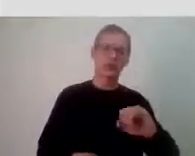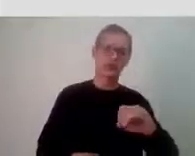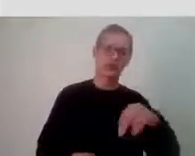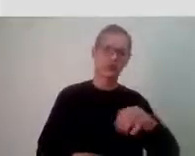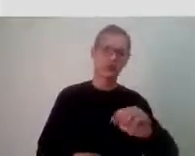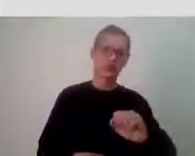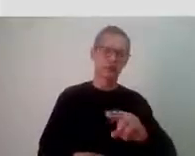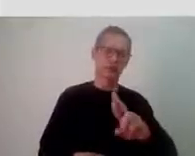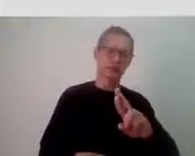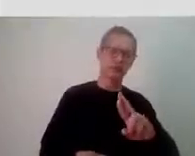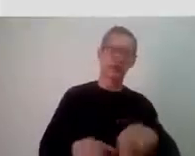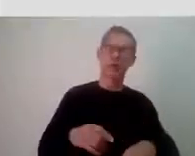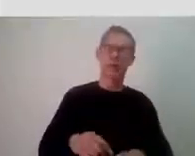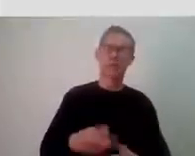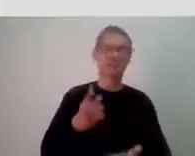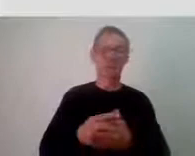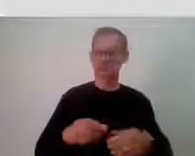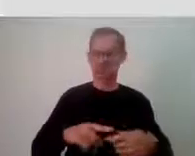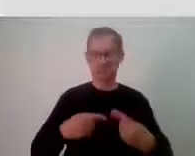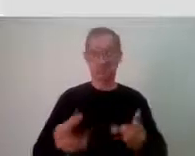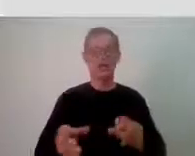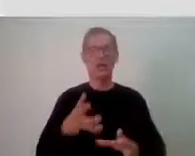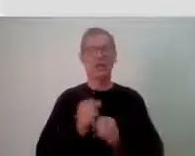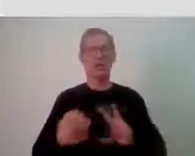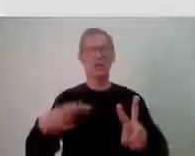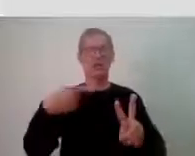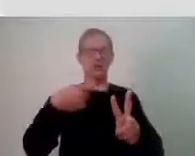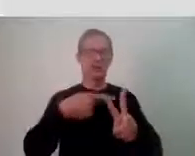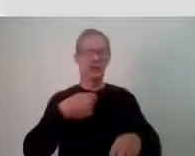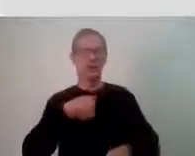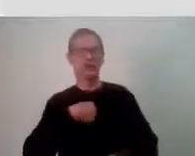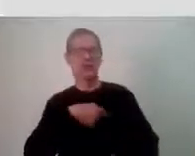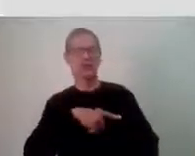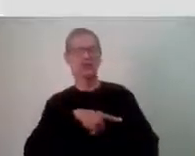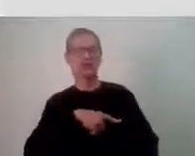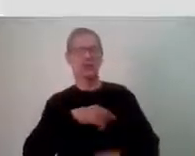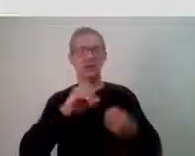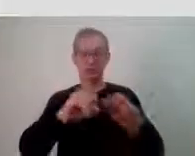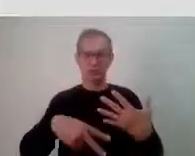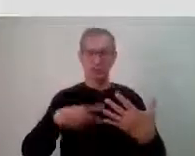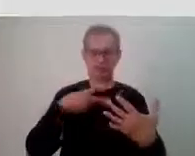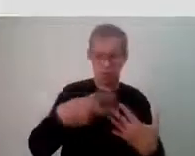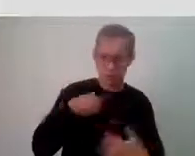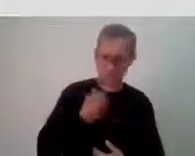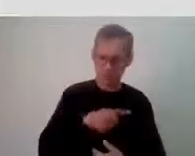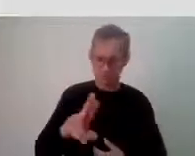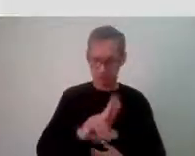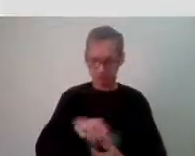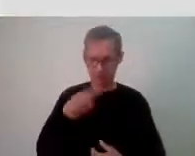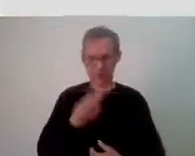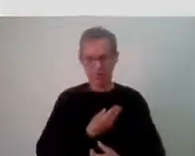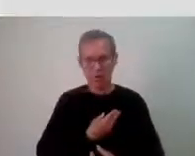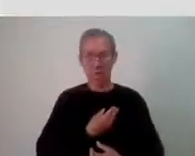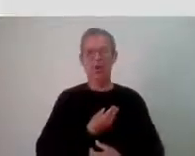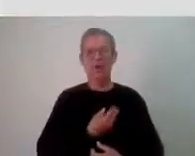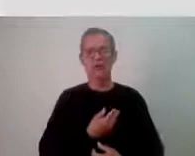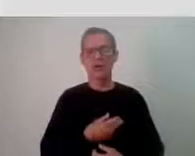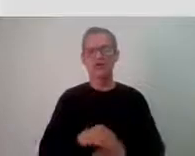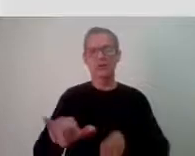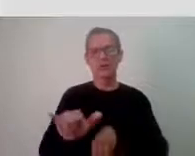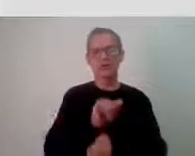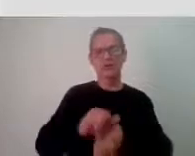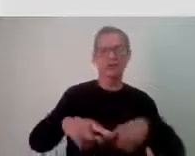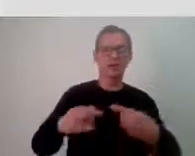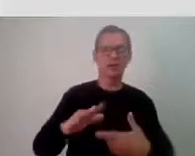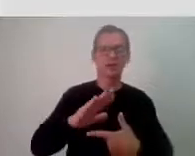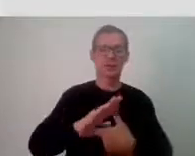mesmo aqui, eu não sei integrar raiz, professora, eu só sei integrar quando eu tenho uma potência. Então, a gente vai usar o nosso truque ali também. E seno e